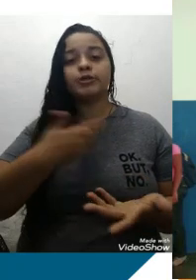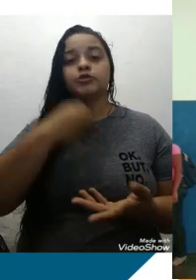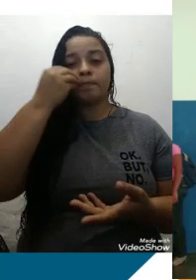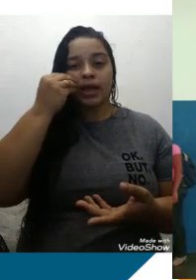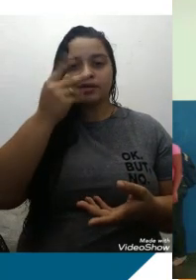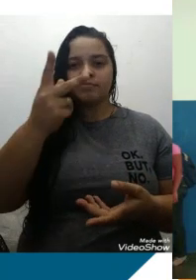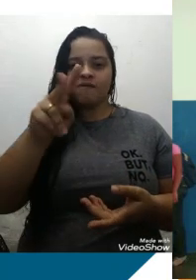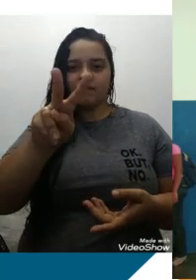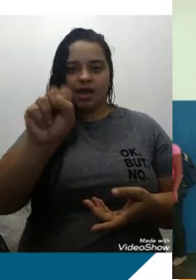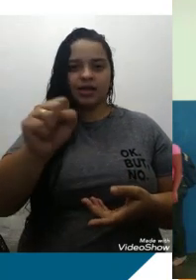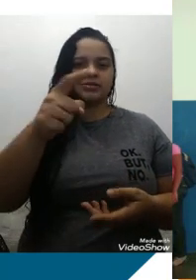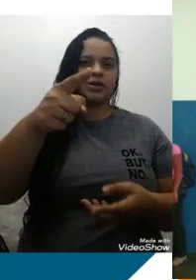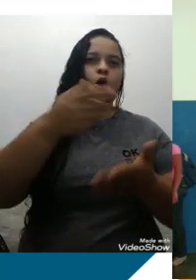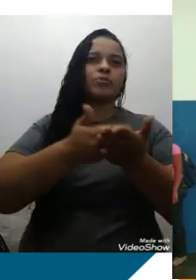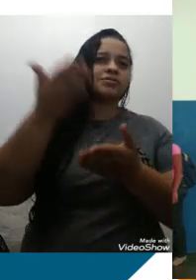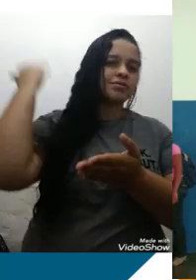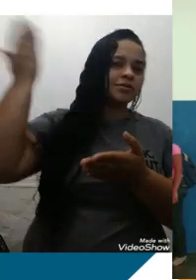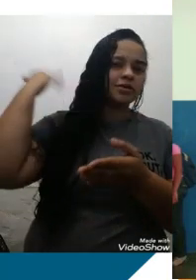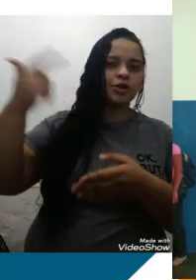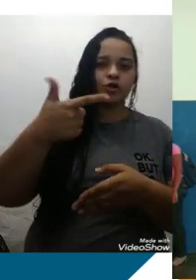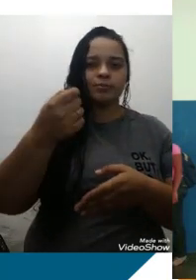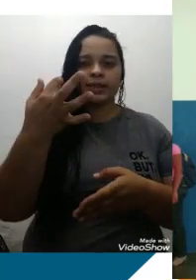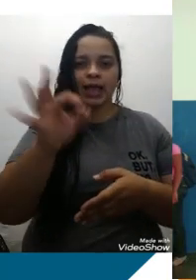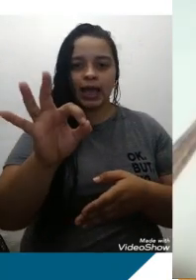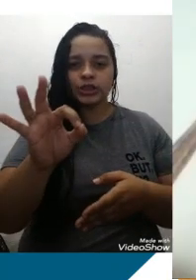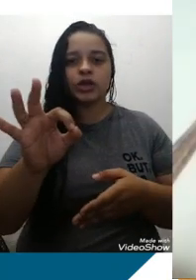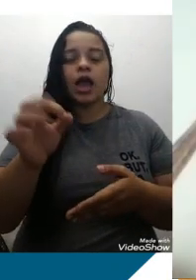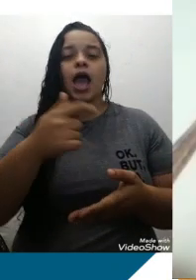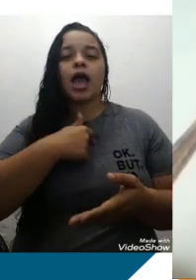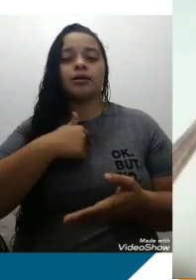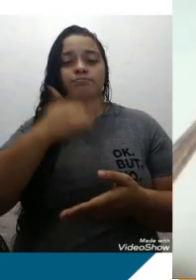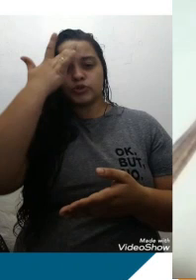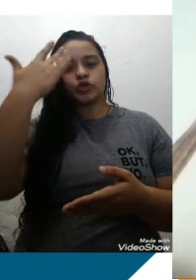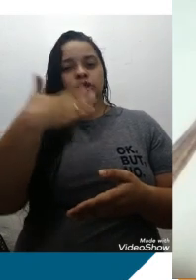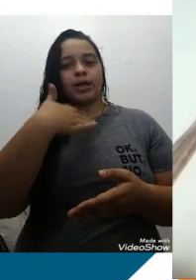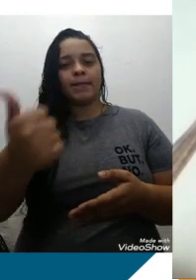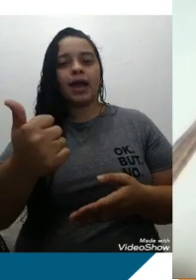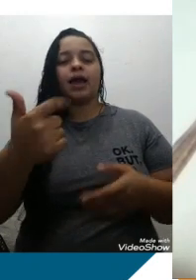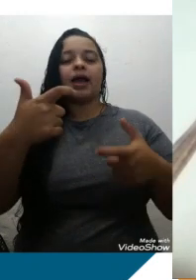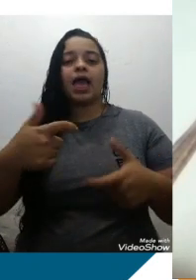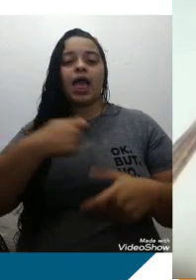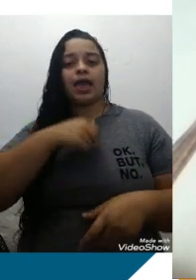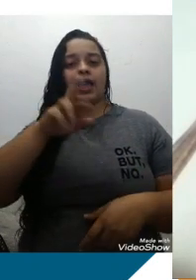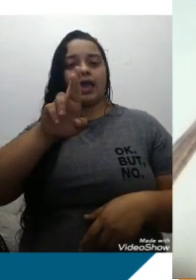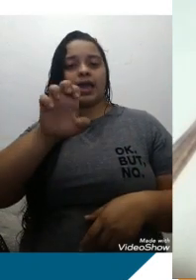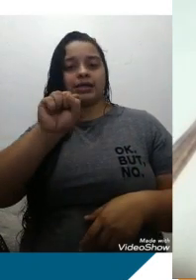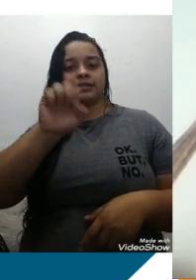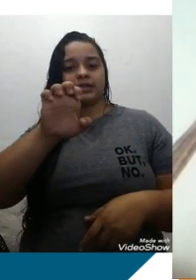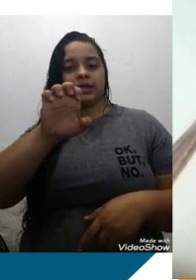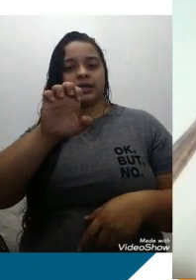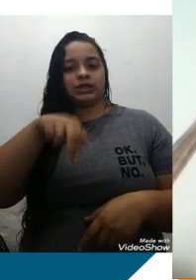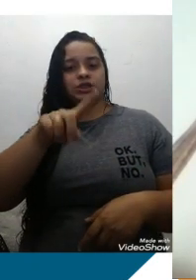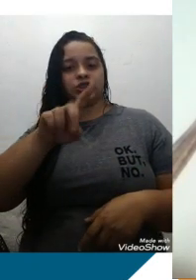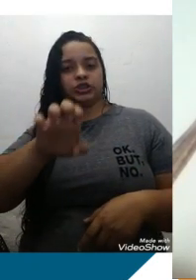do CEDERJ, ela começou lá em 2010, quando eu fui chamado para ser tutor do Polo de Resende, em um CIEP lá no